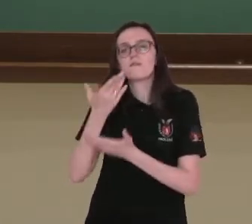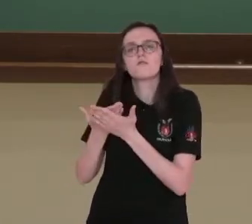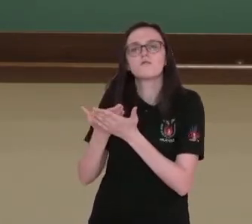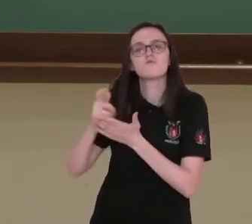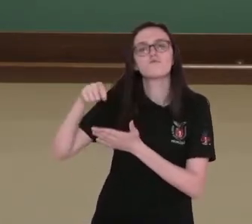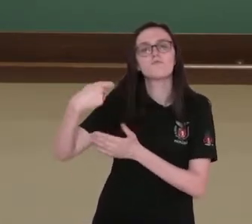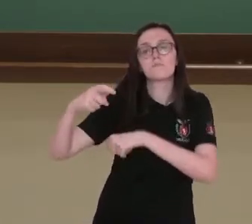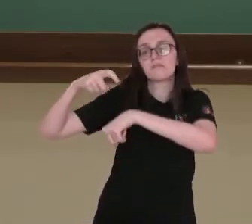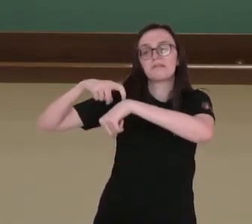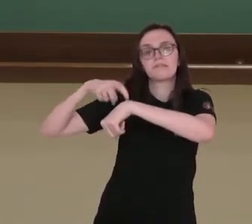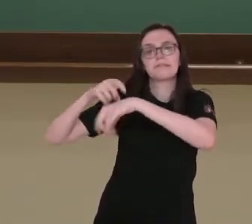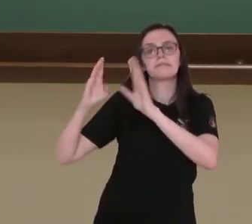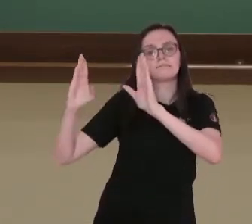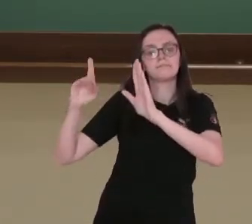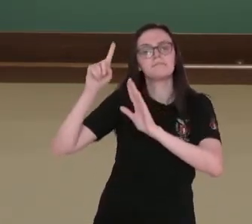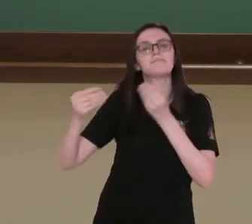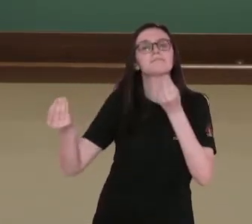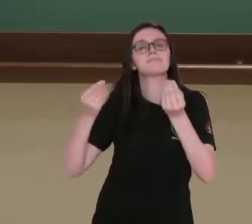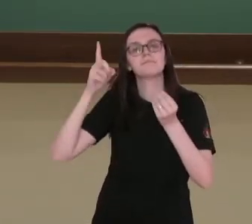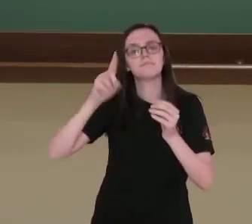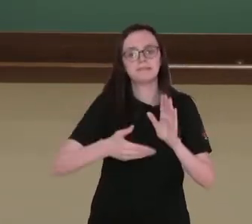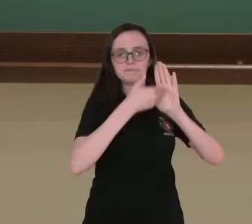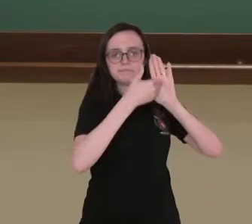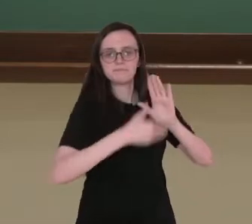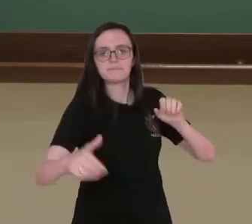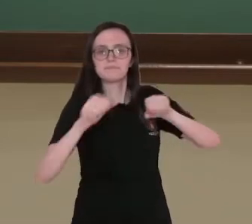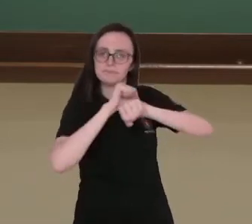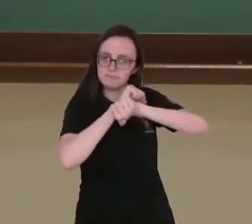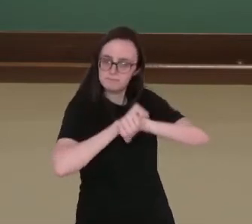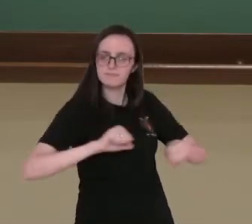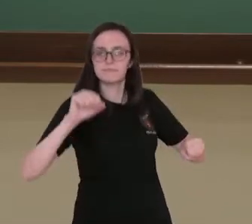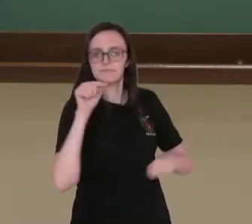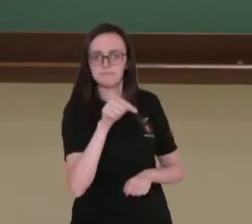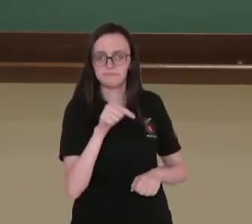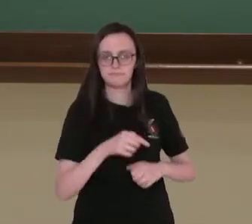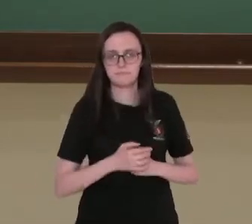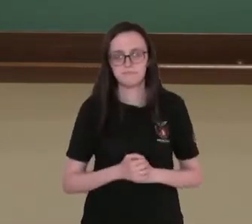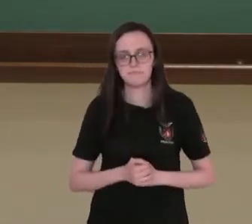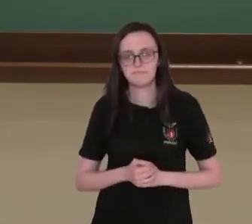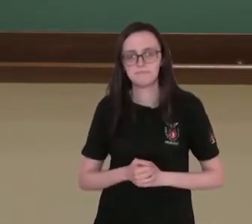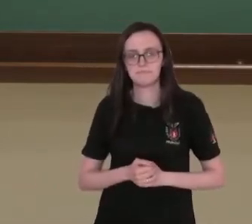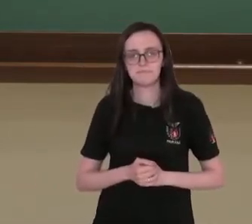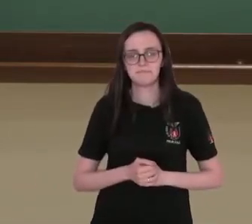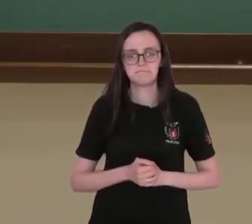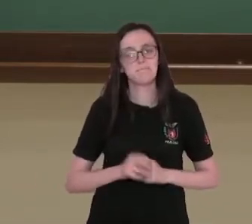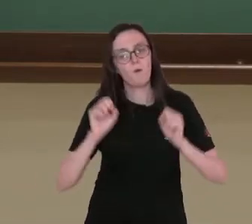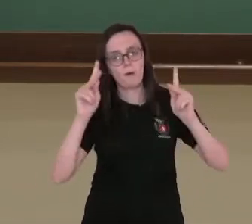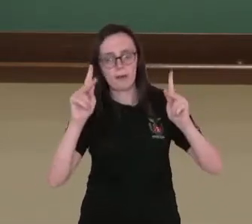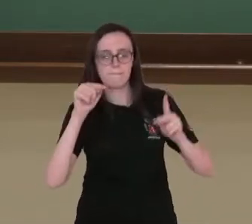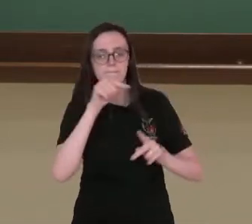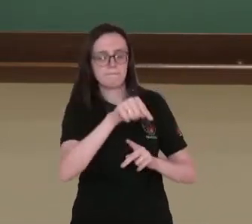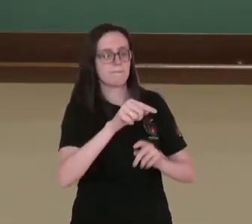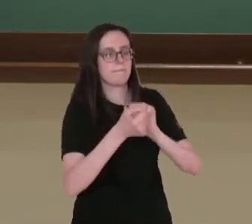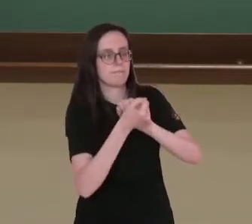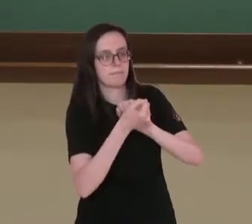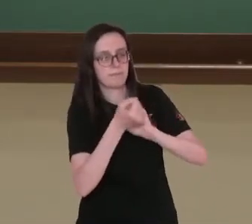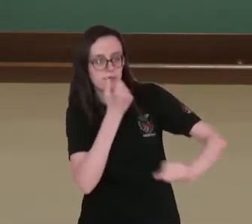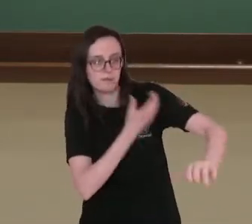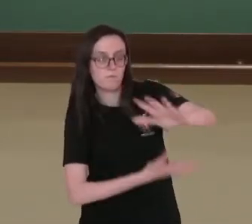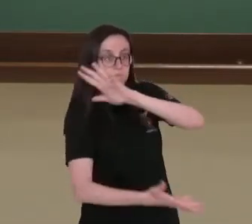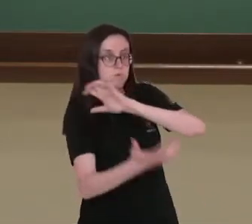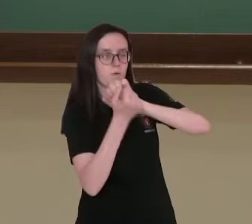tempo começa a ser medido a partir dali, a partir da explosão. Tá? Então, assim, ocorreu essa explosão,